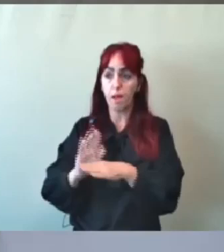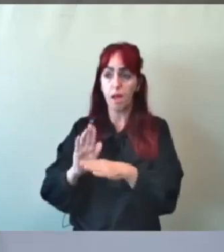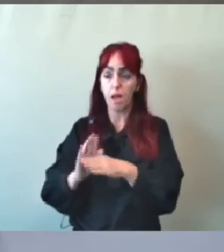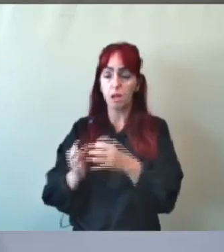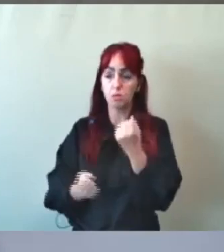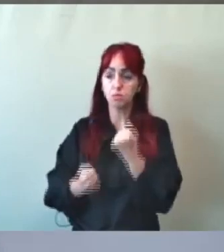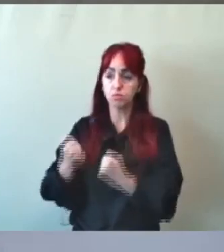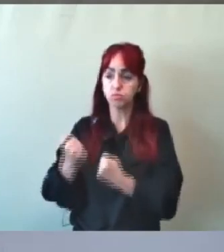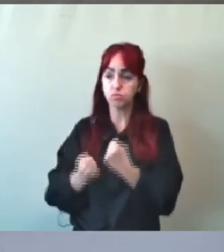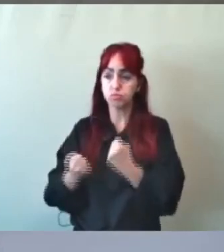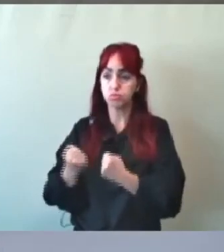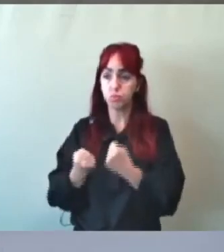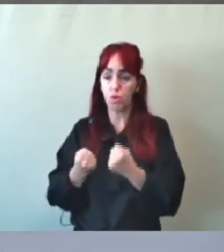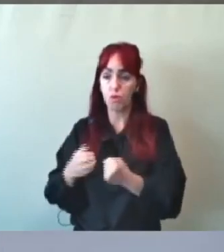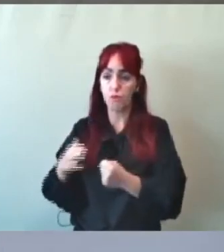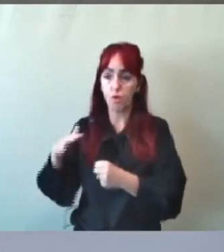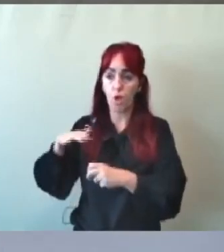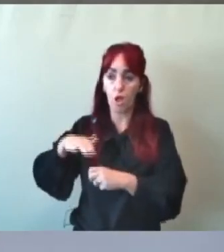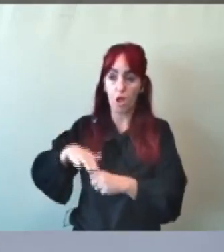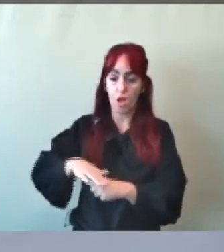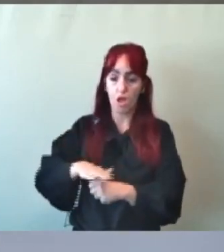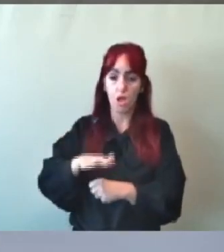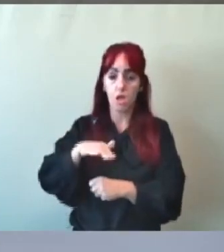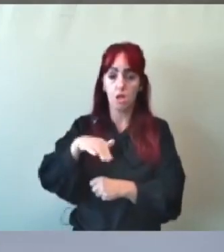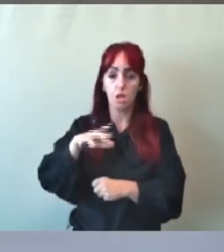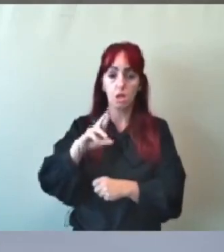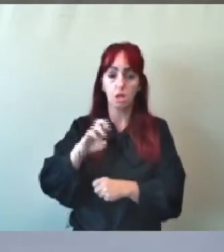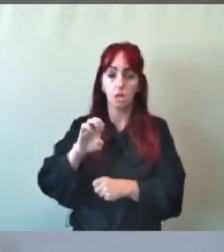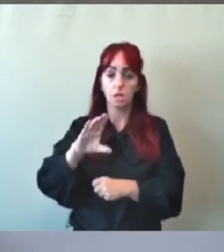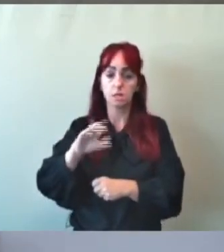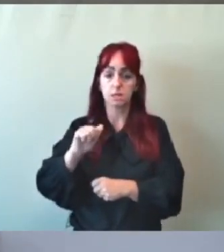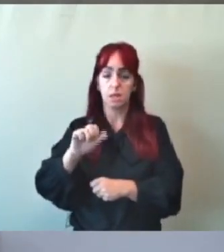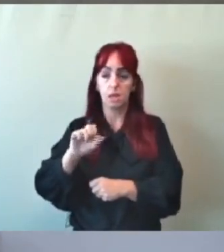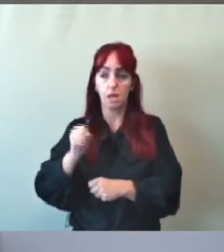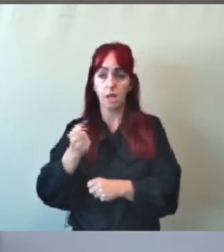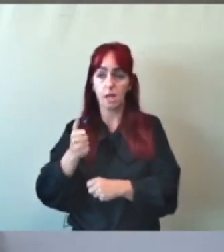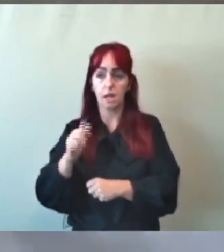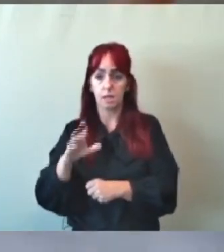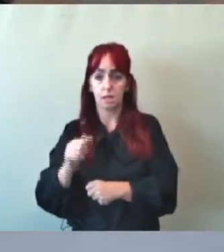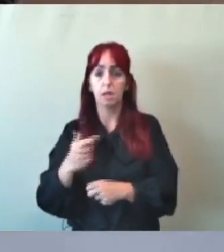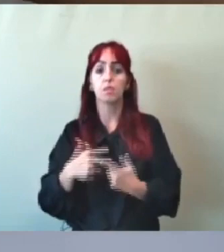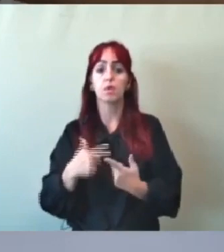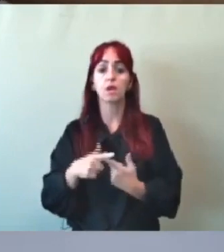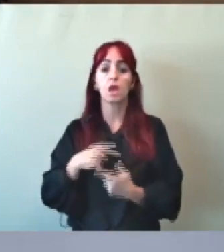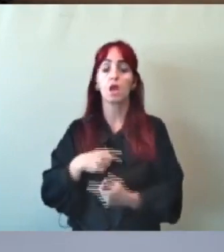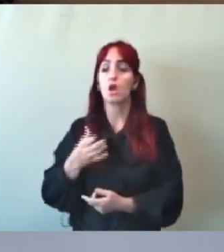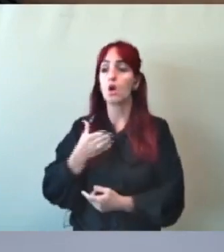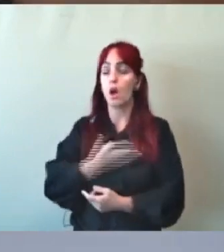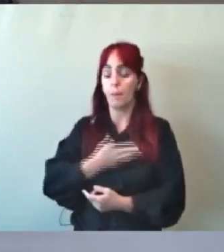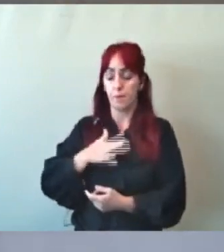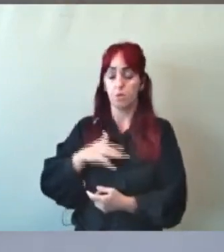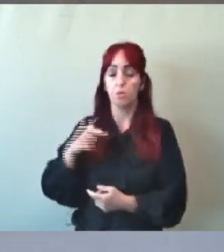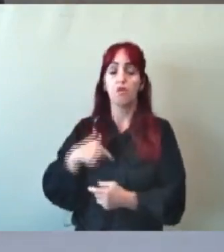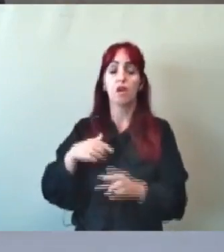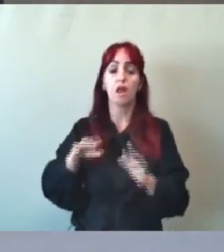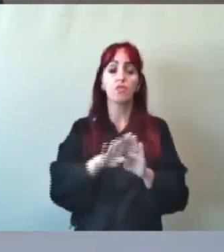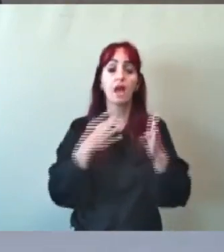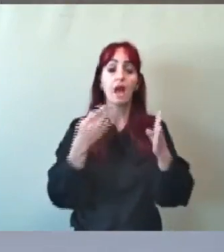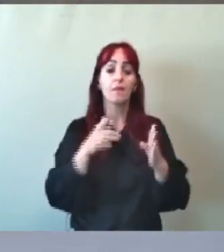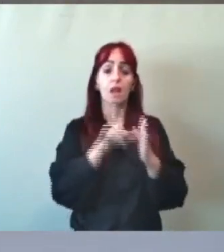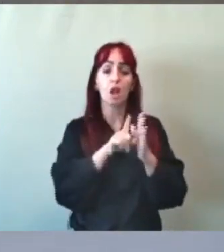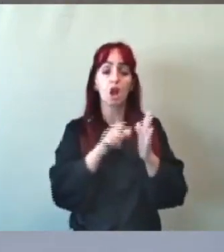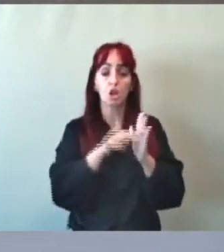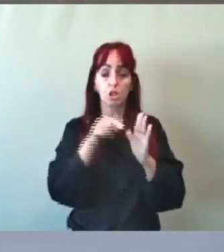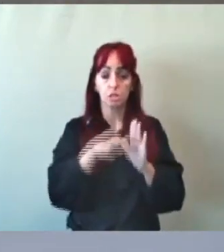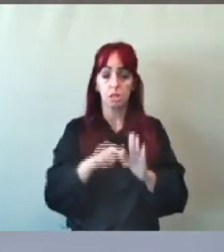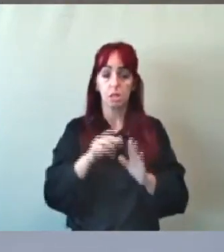tem um comércio muito bom, e veio parar no comércio da Abílio Machado, porque é tradicional. Você tem o Zé aí, que tem 60 anos, você tem